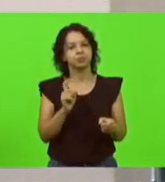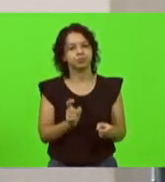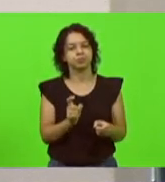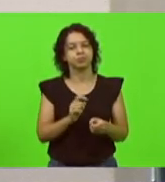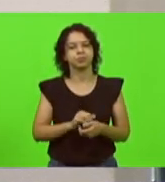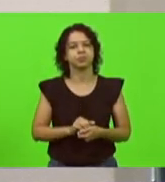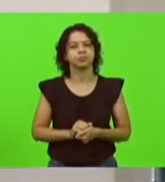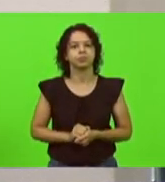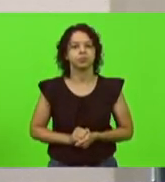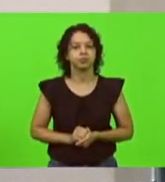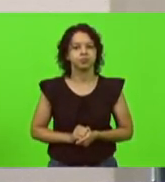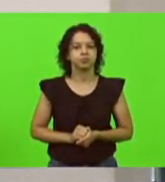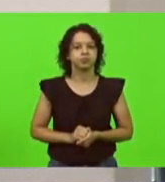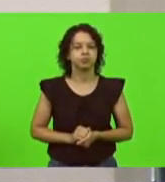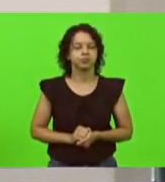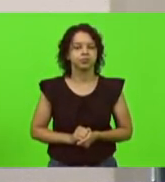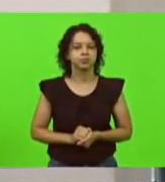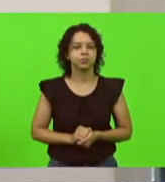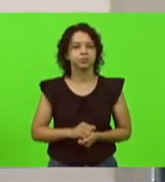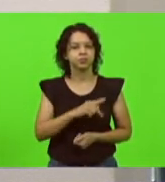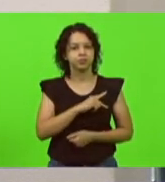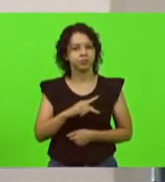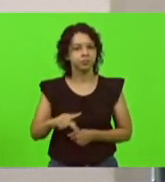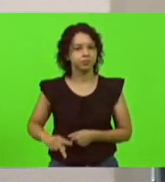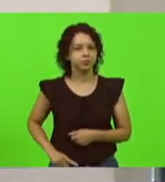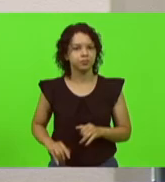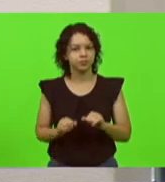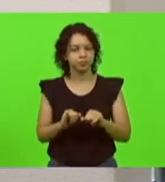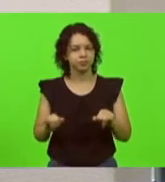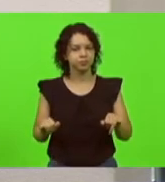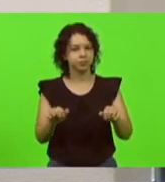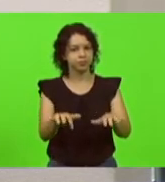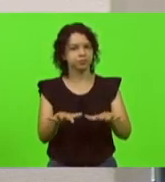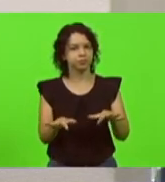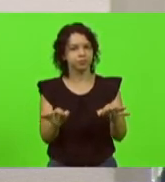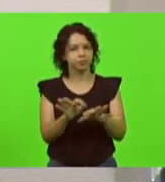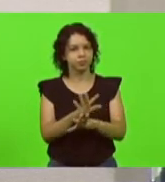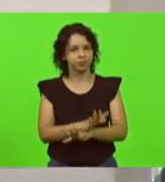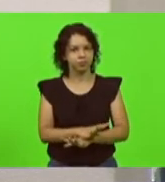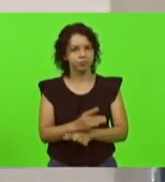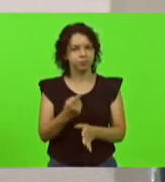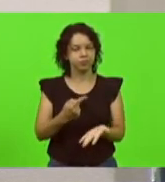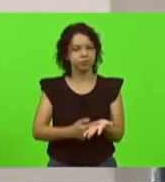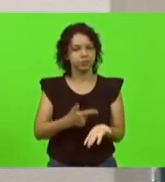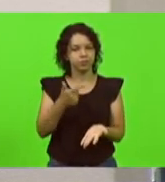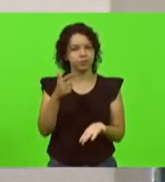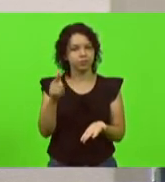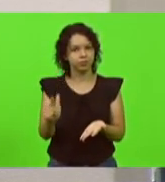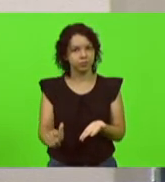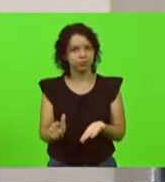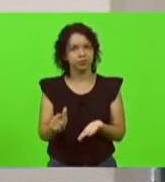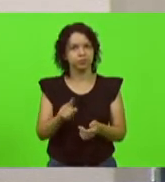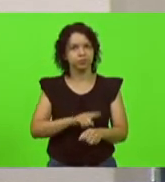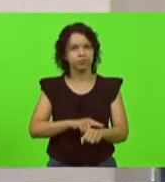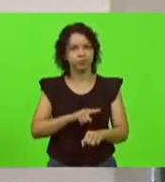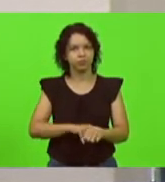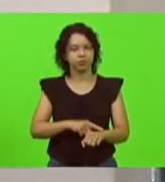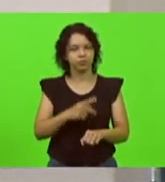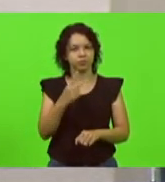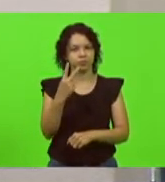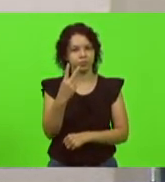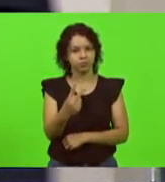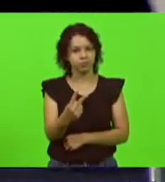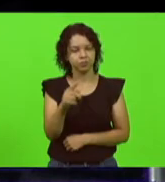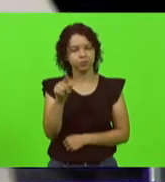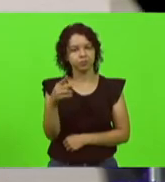Na sequência, o senhor presidente declarou encerrada a presente sessão, convocou outra preparatória para as 14 horas e 40 minutos